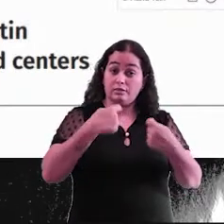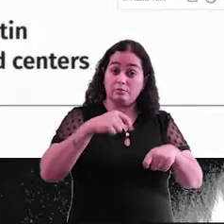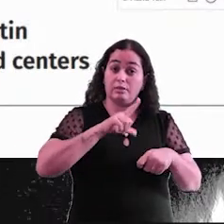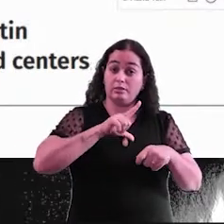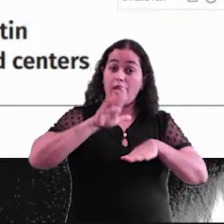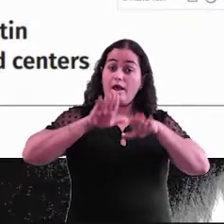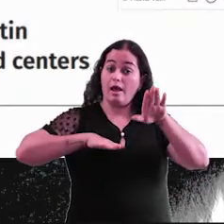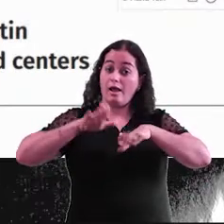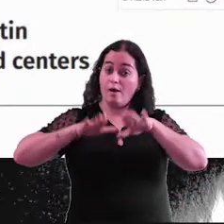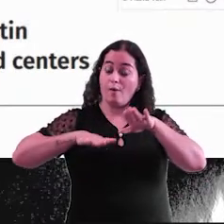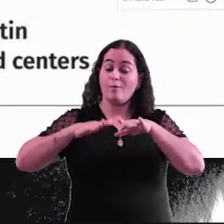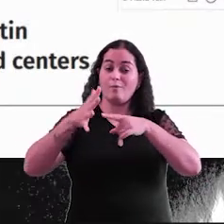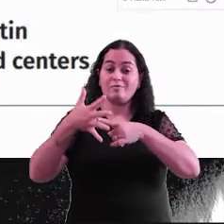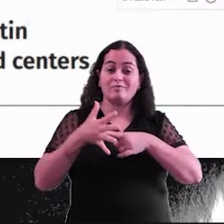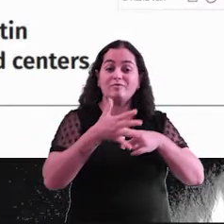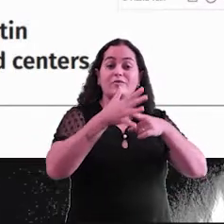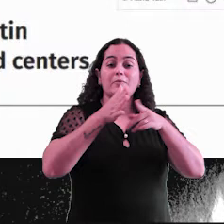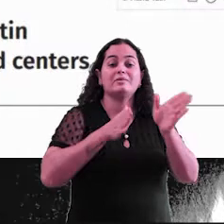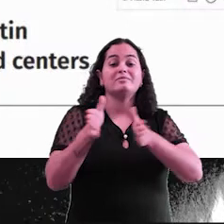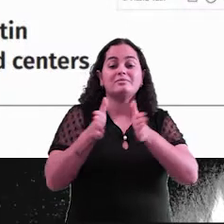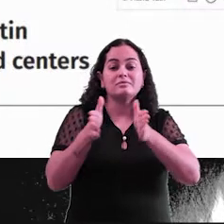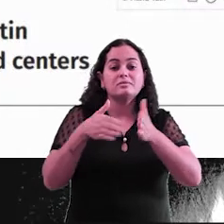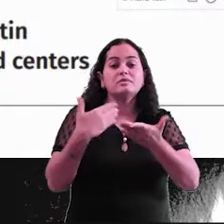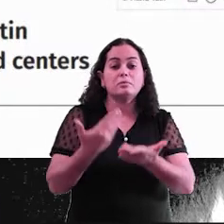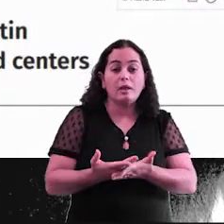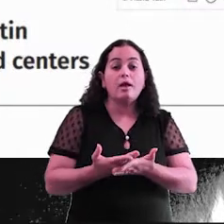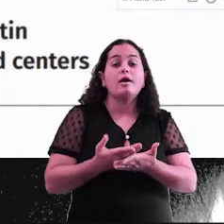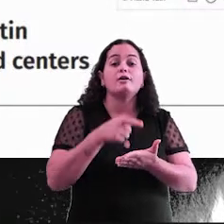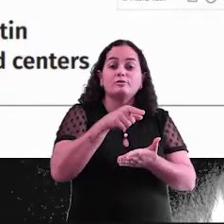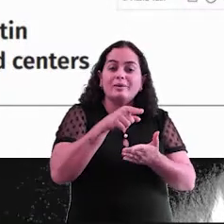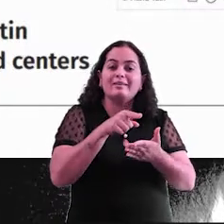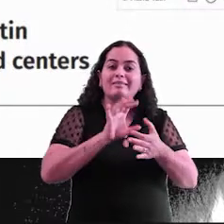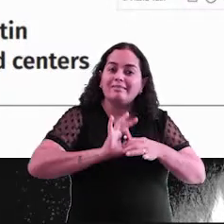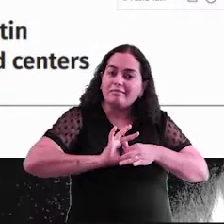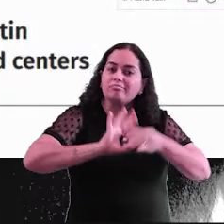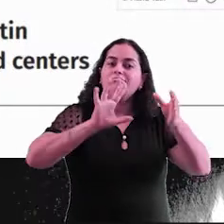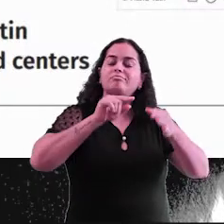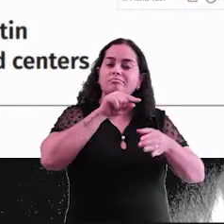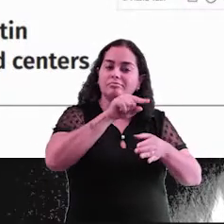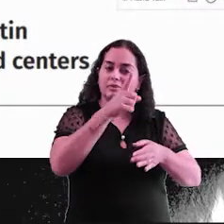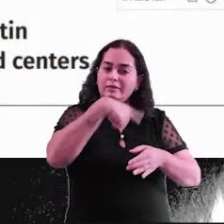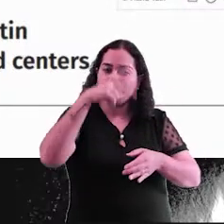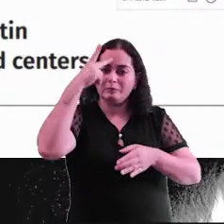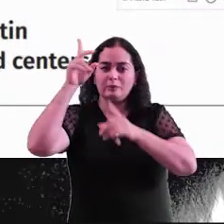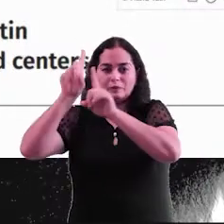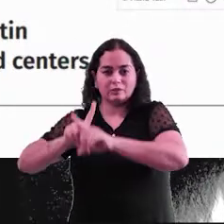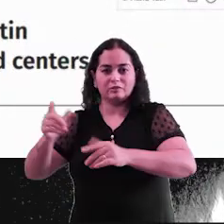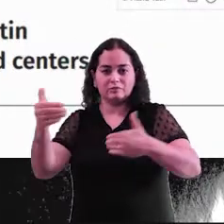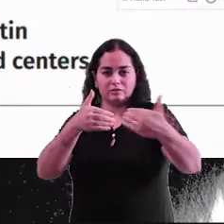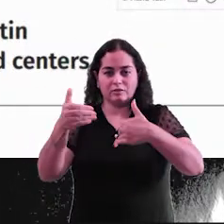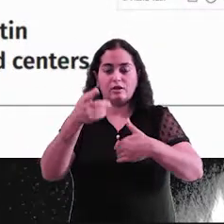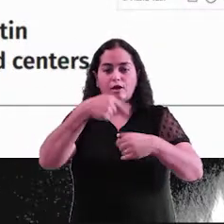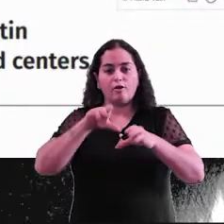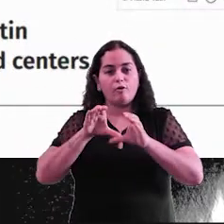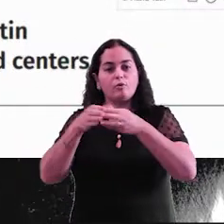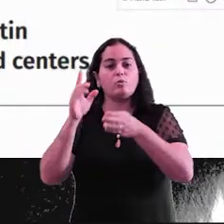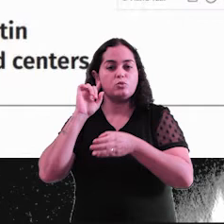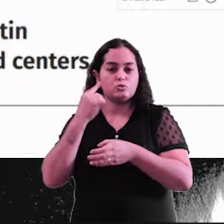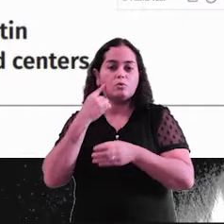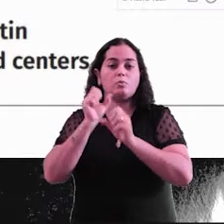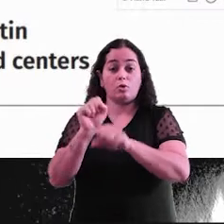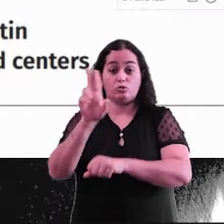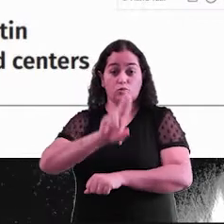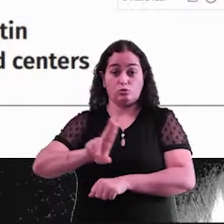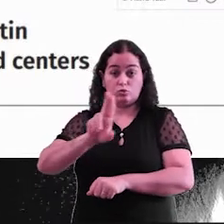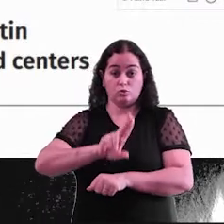deficiência ter acesso, desde o público surdo, que pode utilizar, por exemplo, avatares, né, como o avatar da Rentalk, que é um